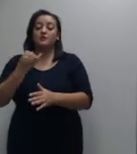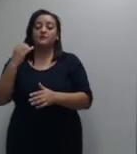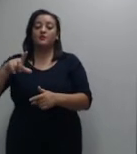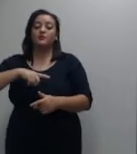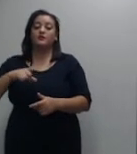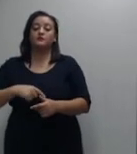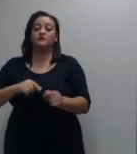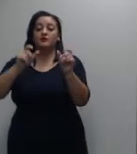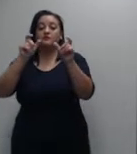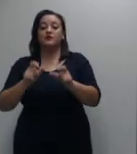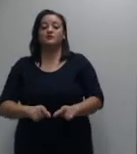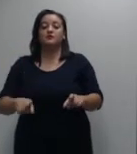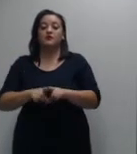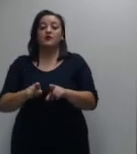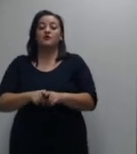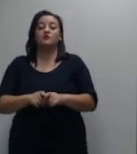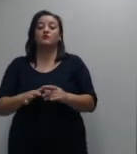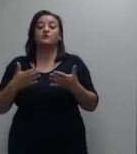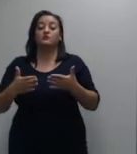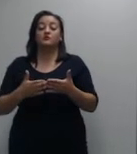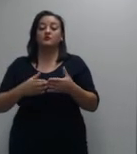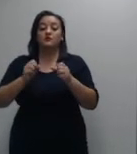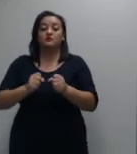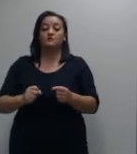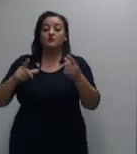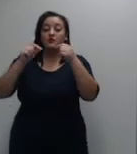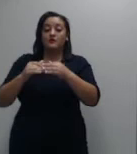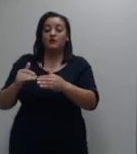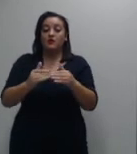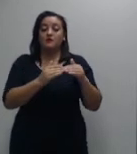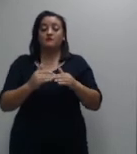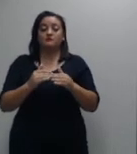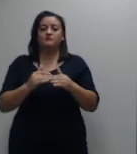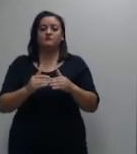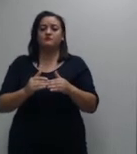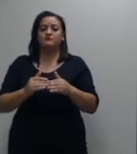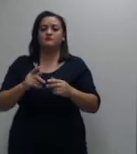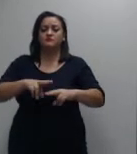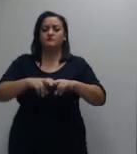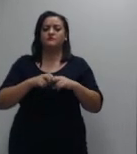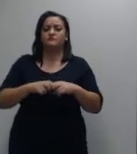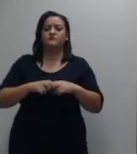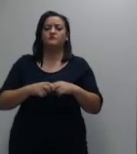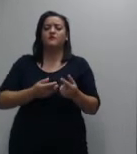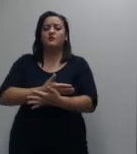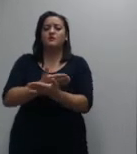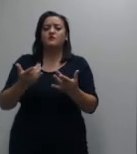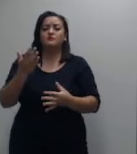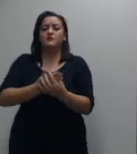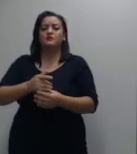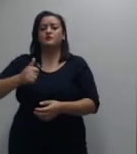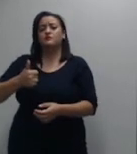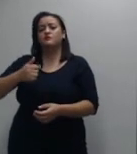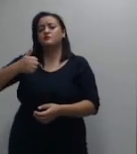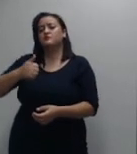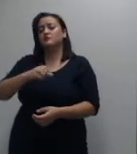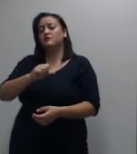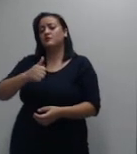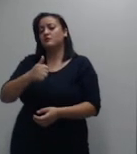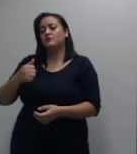pasta de dente com isso aos seus olhos podem ser preço o valor atribuído à causa foi de 1 Milhão esse